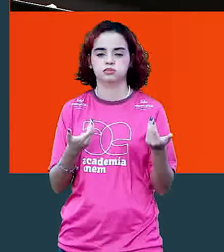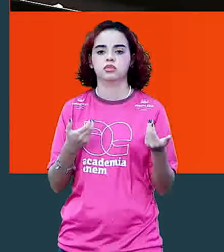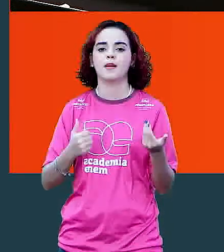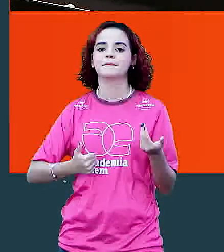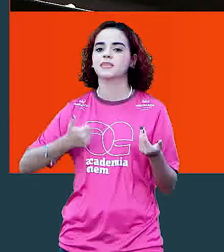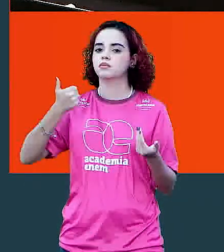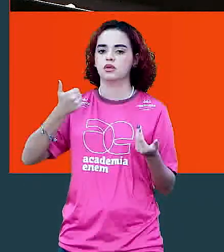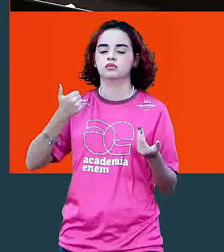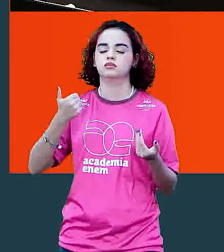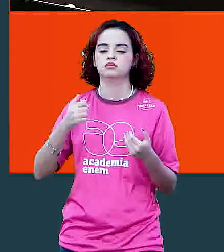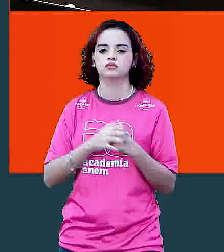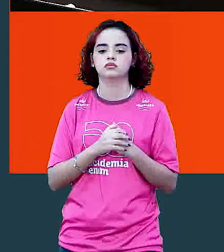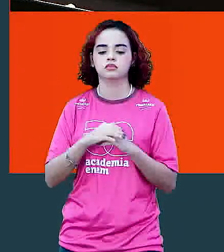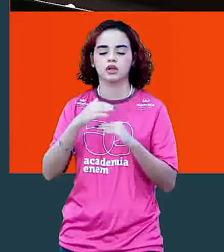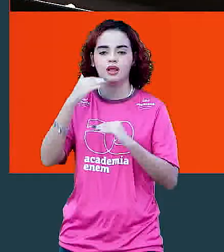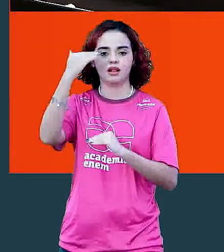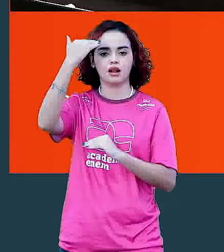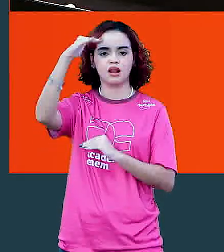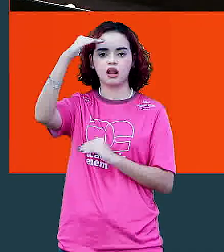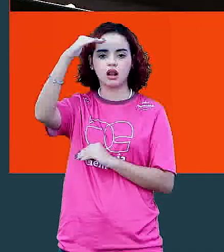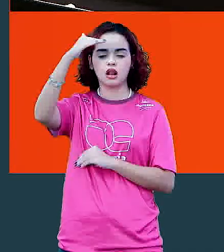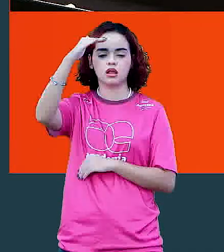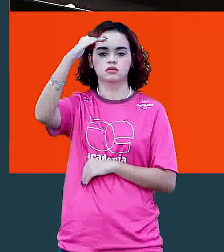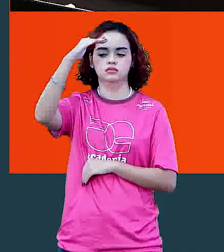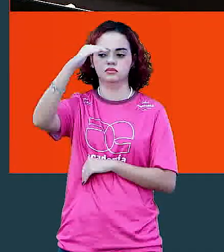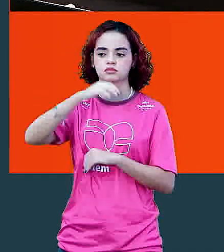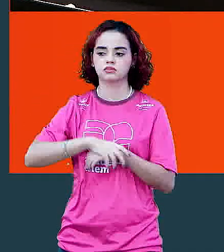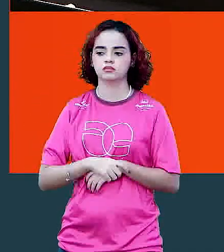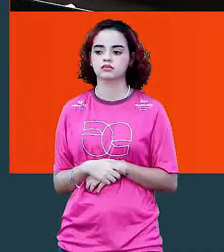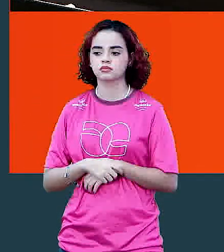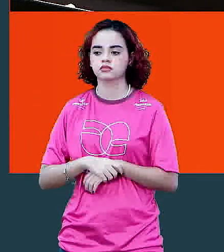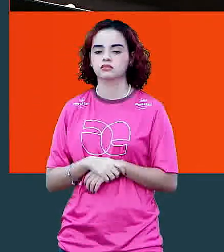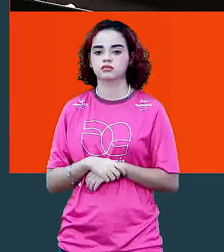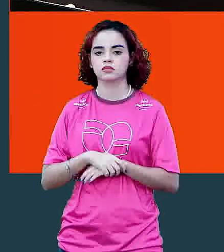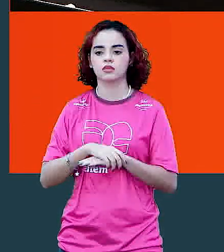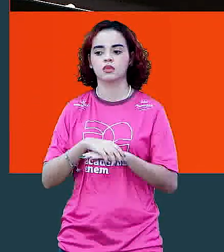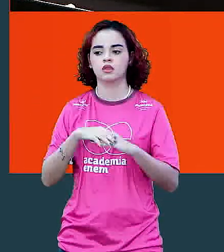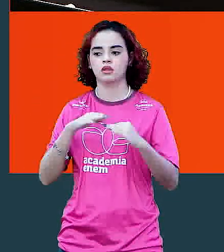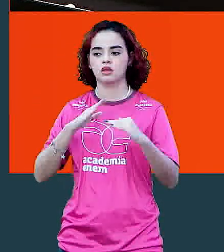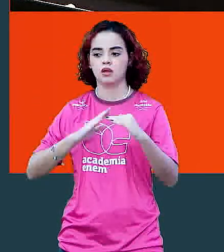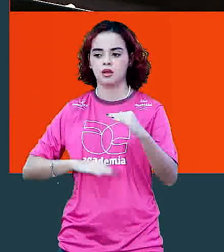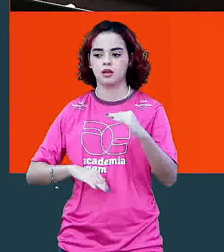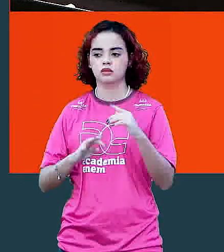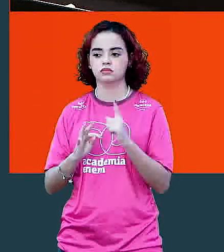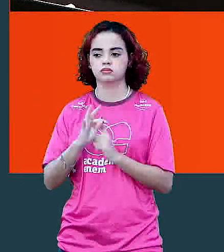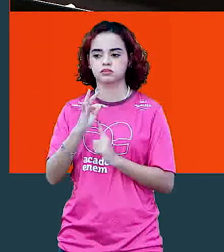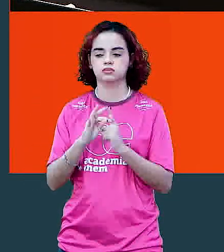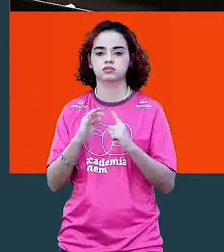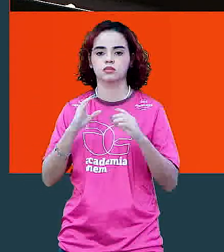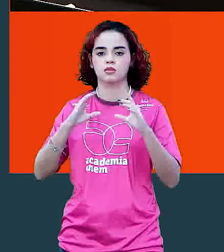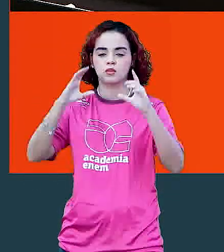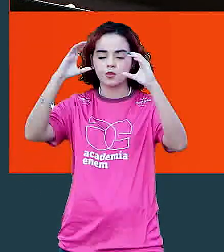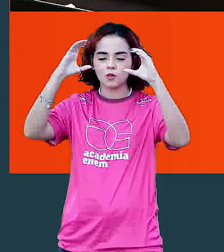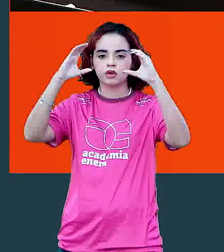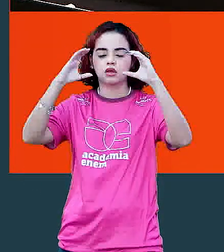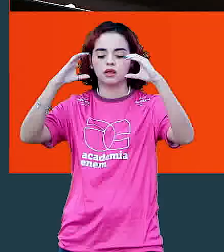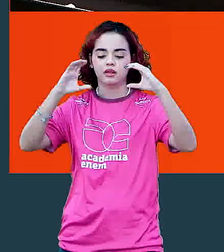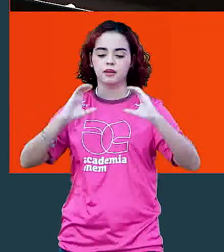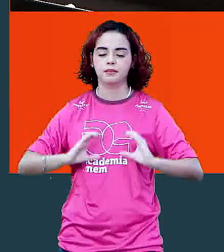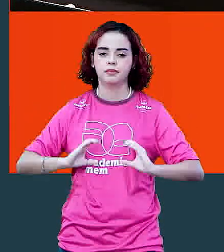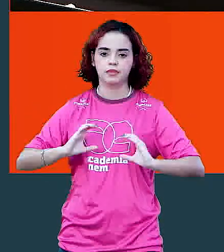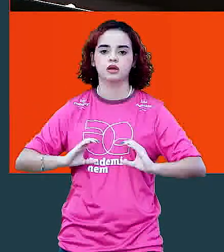aonde? Lá em cima, no topo, galera. Lá embaixo são os sólidos, lá em cima são os